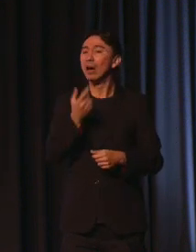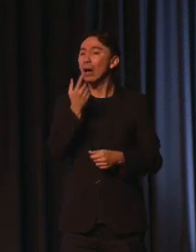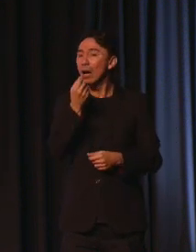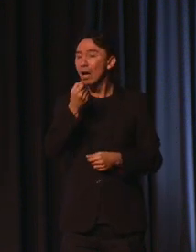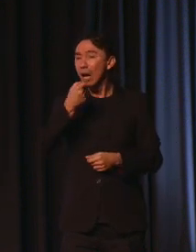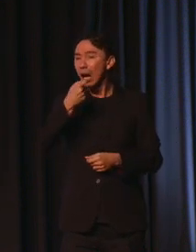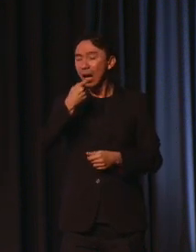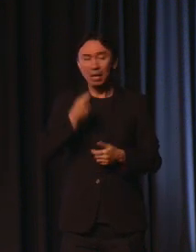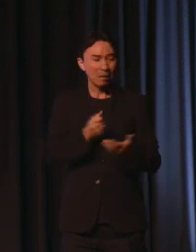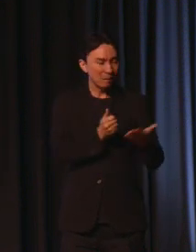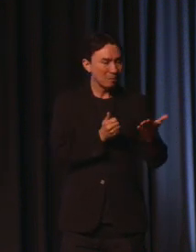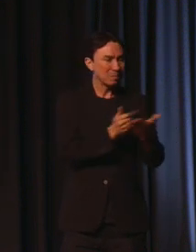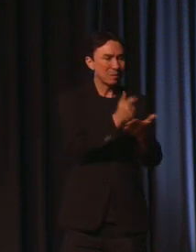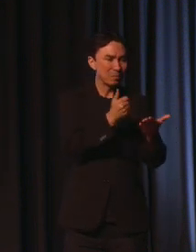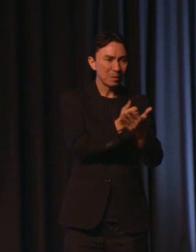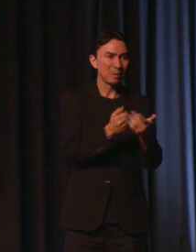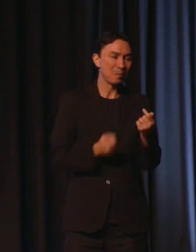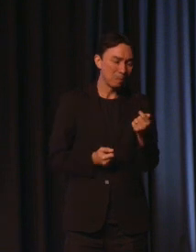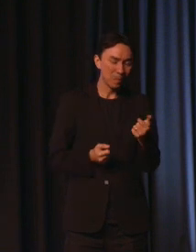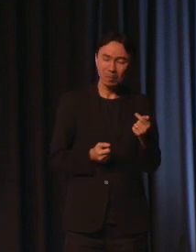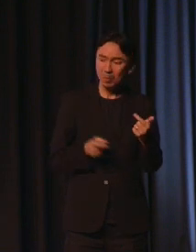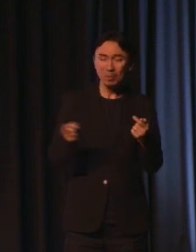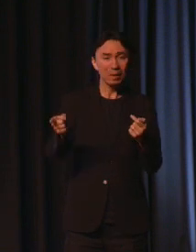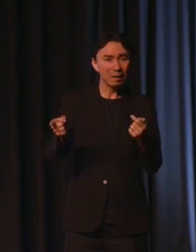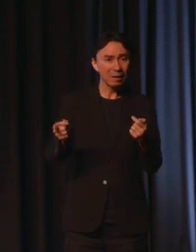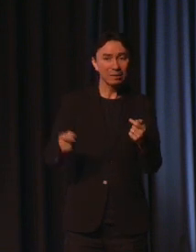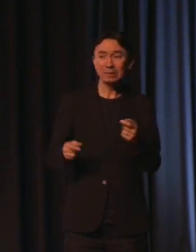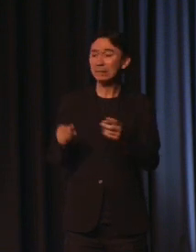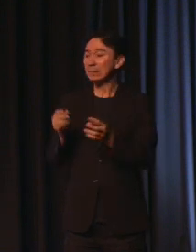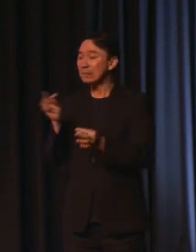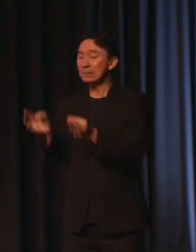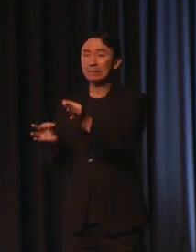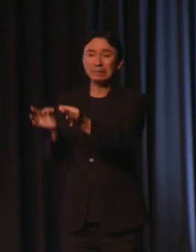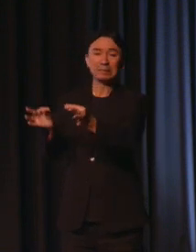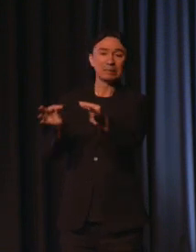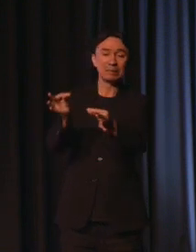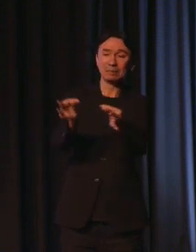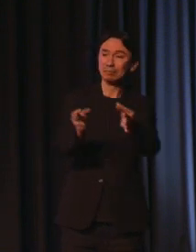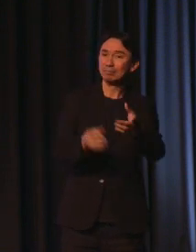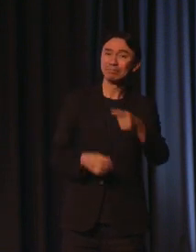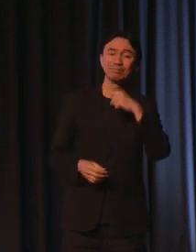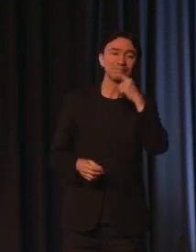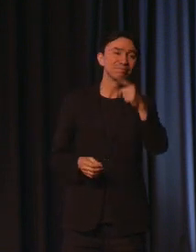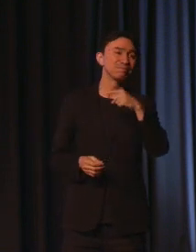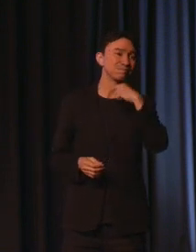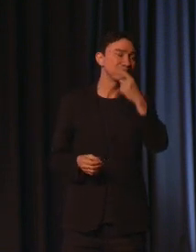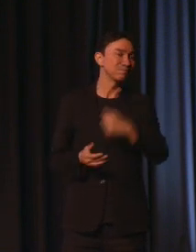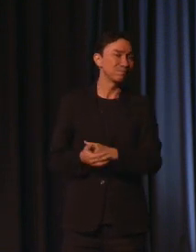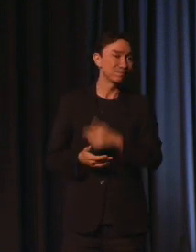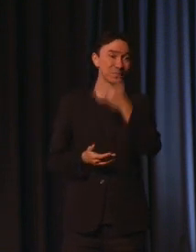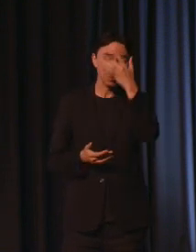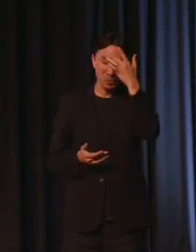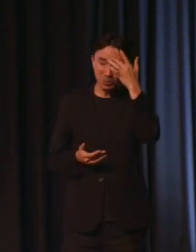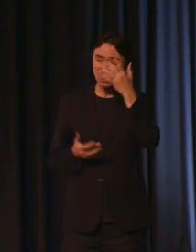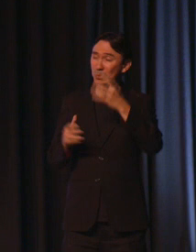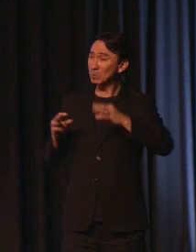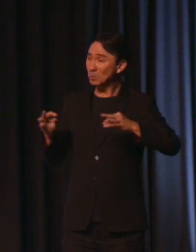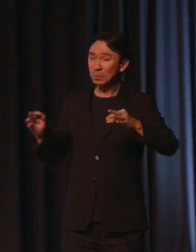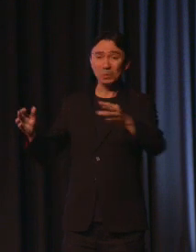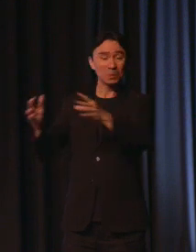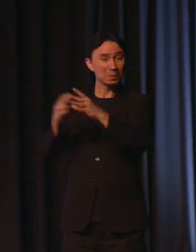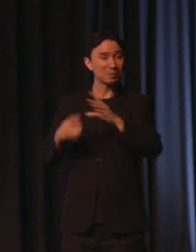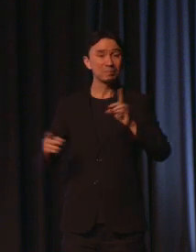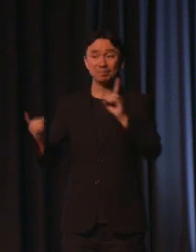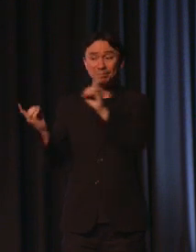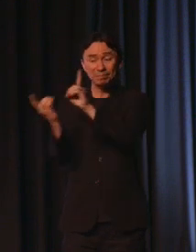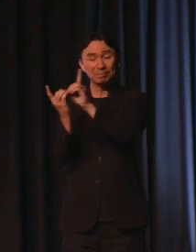suficientes, né, e que não era possível, então, atender a demanda com aquela